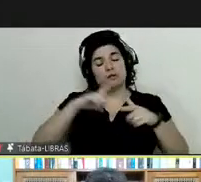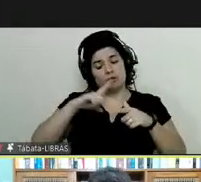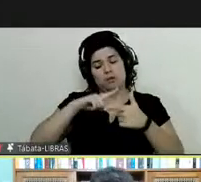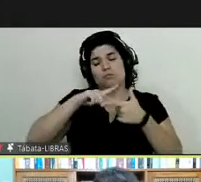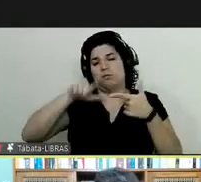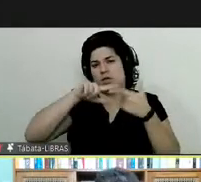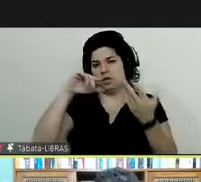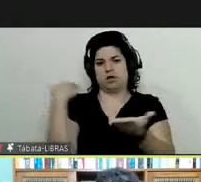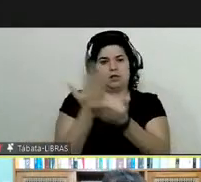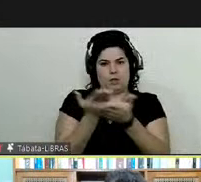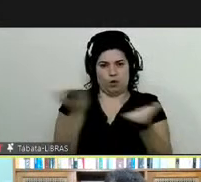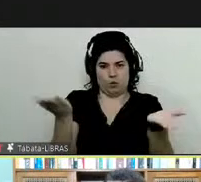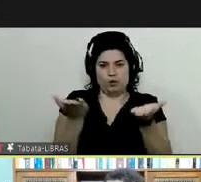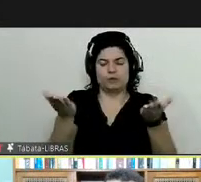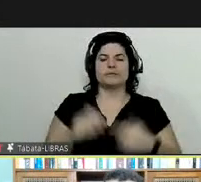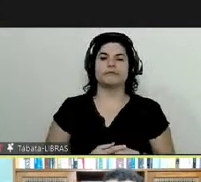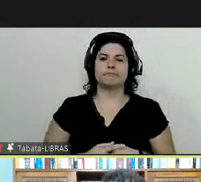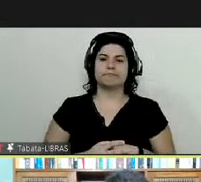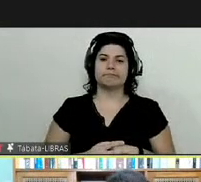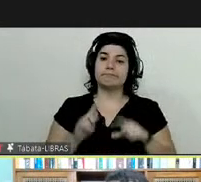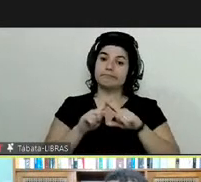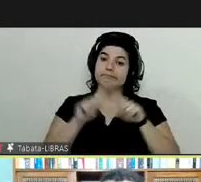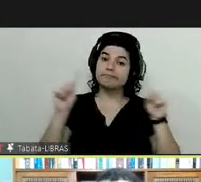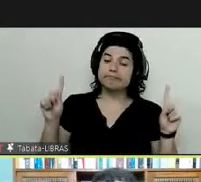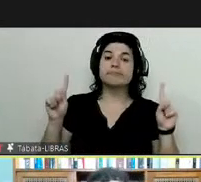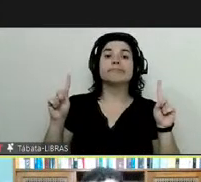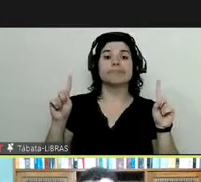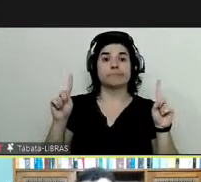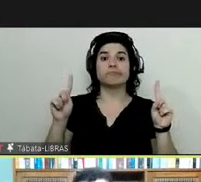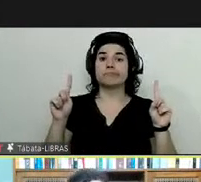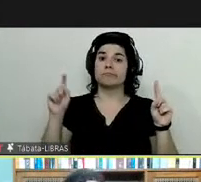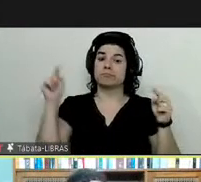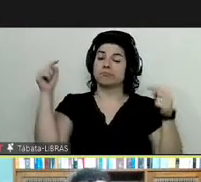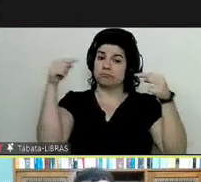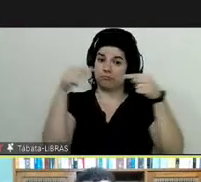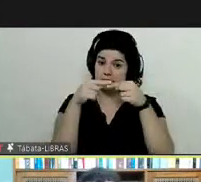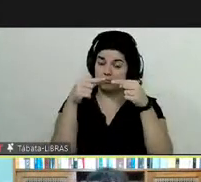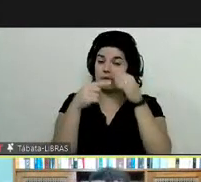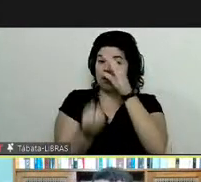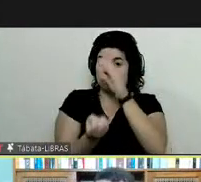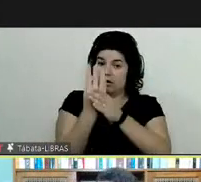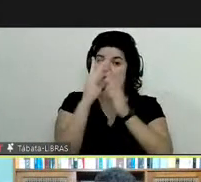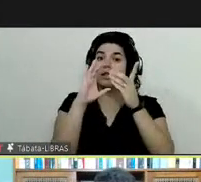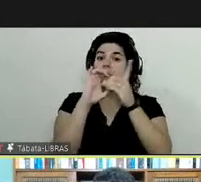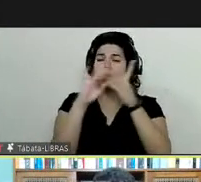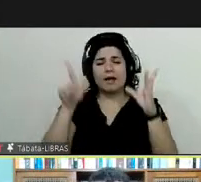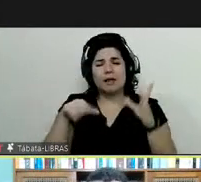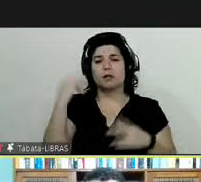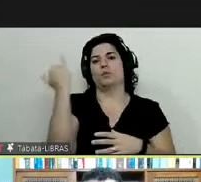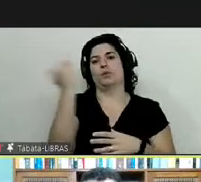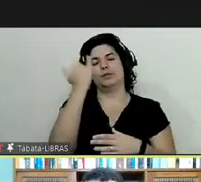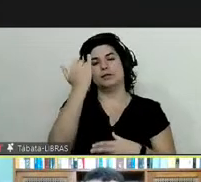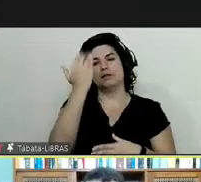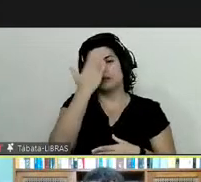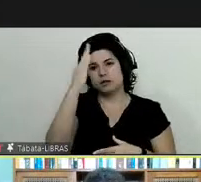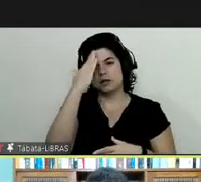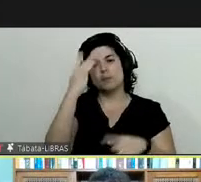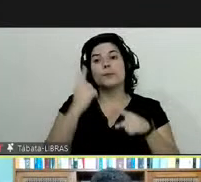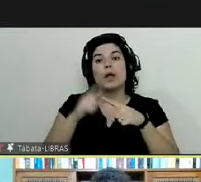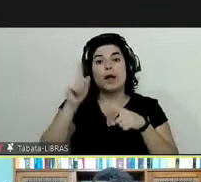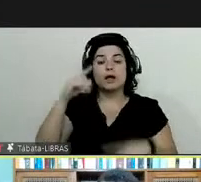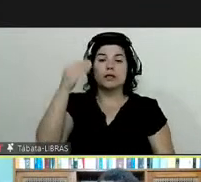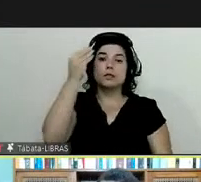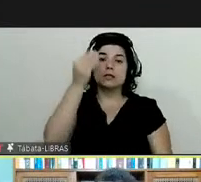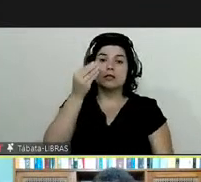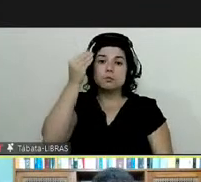nos rondam é até os dias de hoje mas enfim esse ponto essa questão da criação da Democracia é fundamental é importante porque porque vai ser